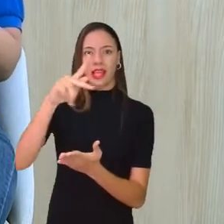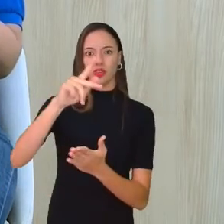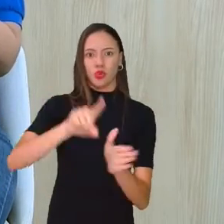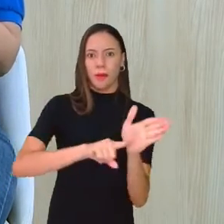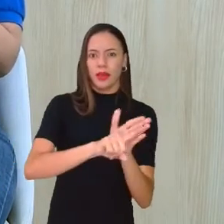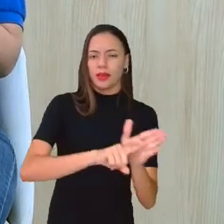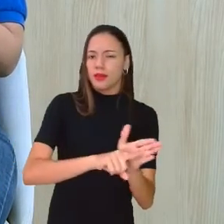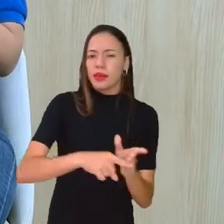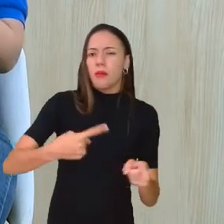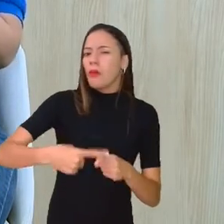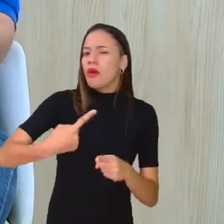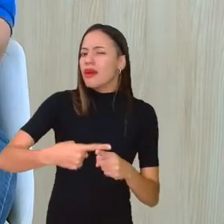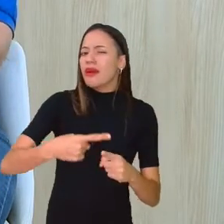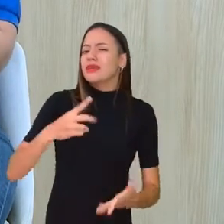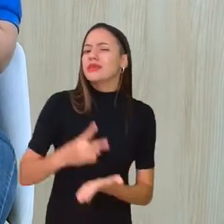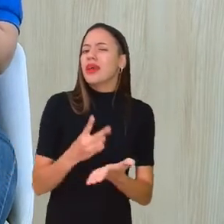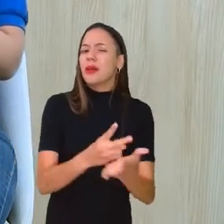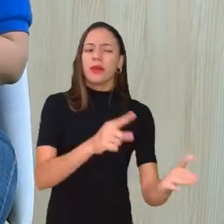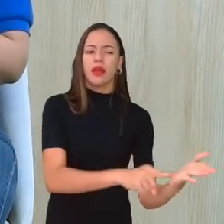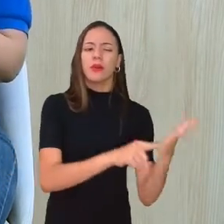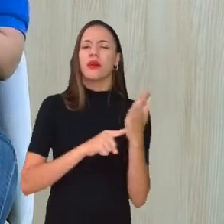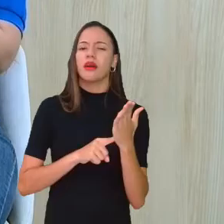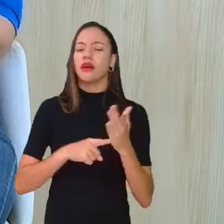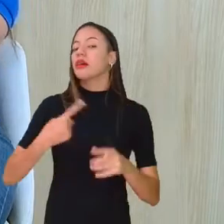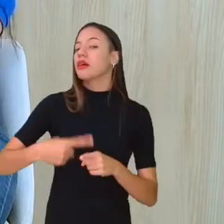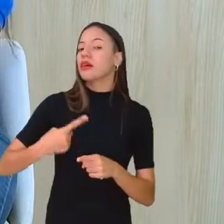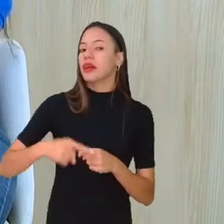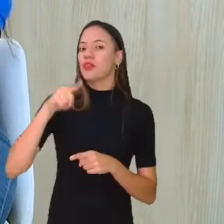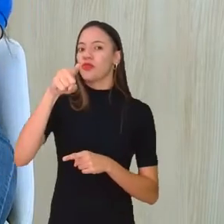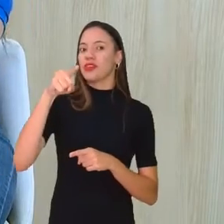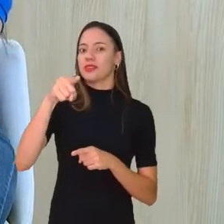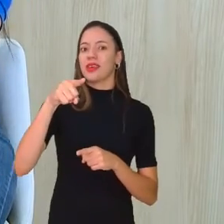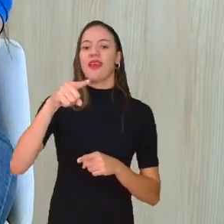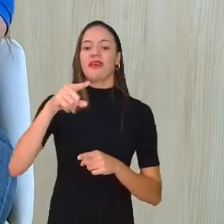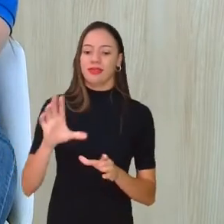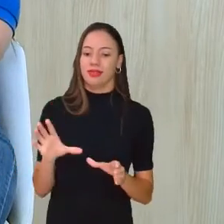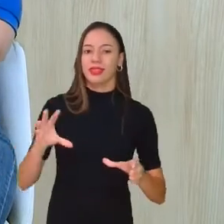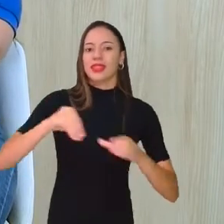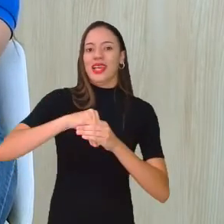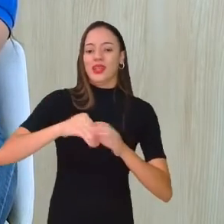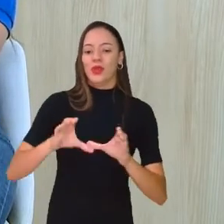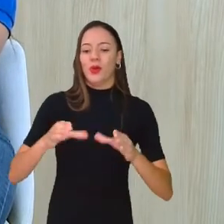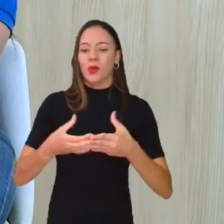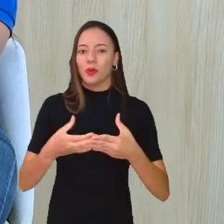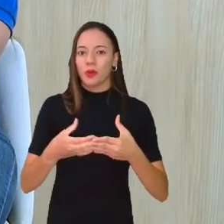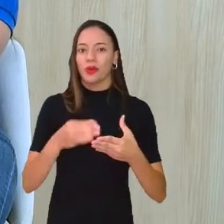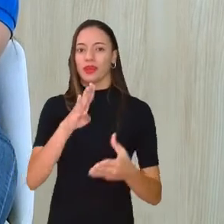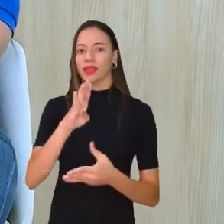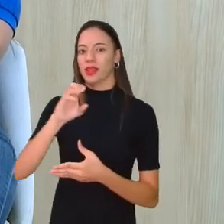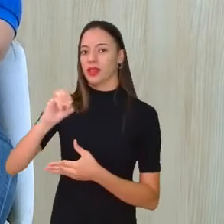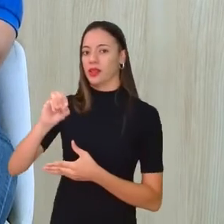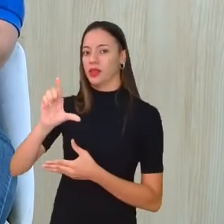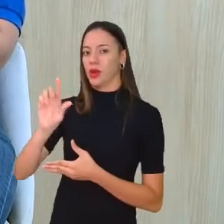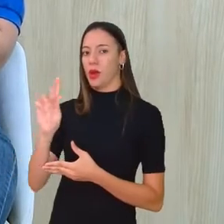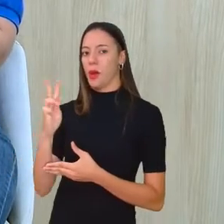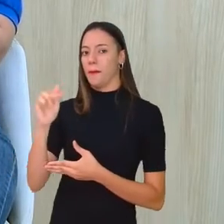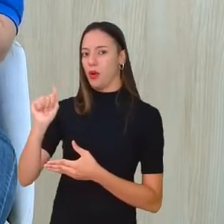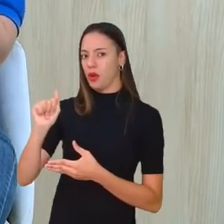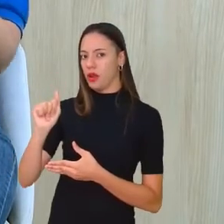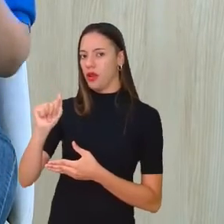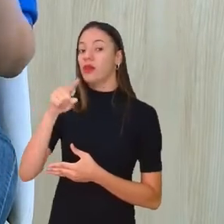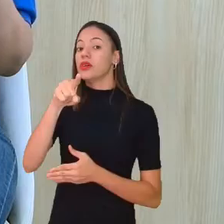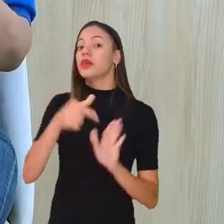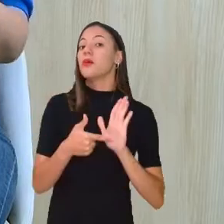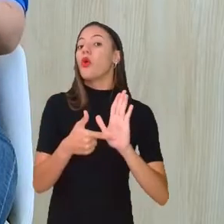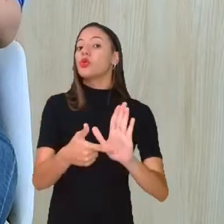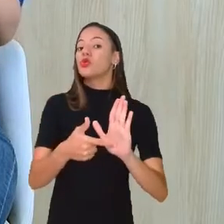pesquisas. Porque certamente você está aí numa bolha, né? Você já mostrou para os